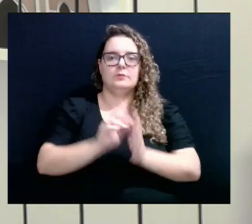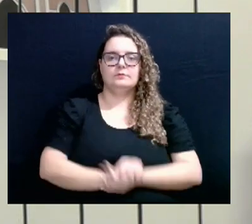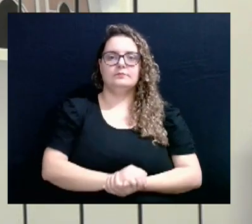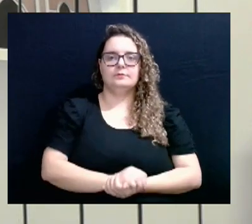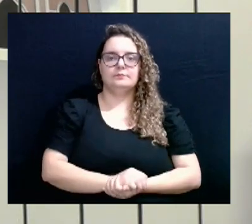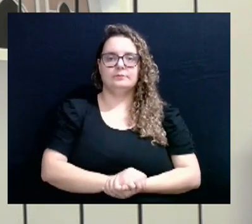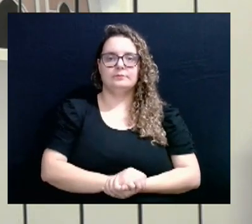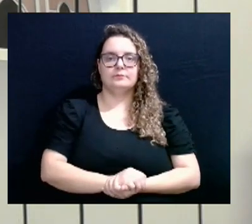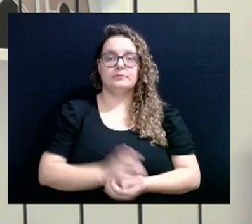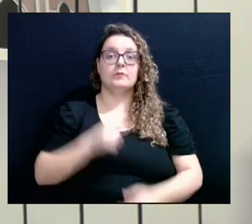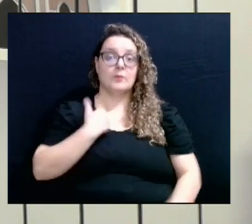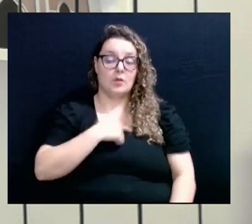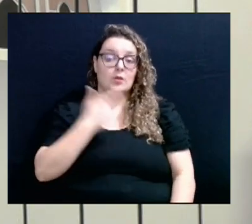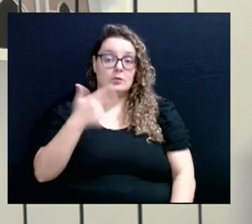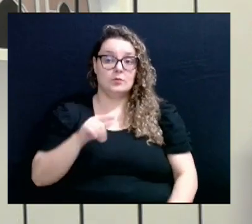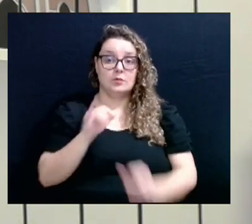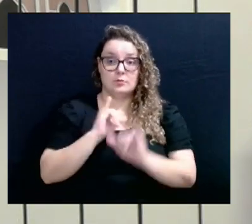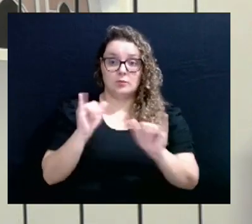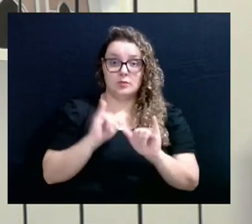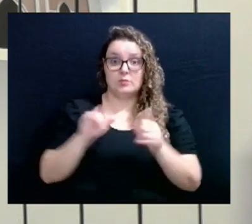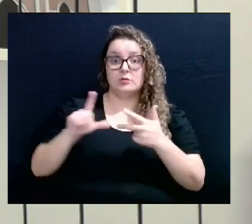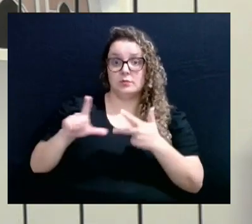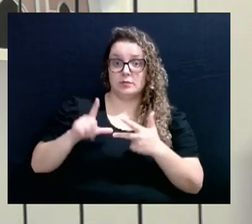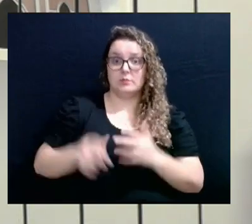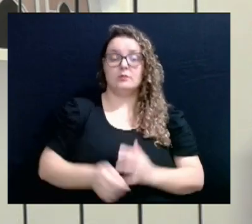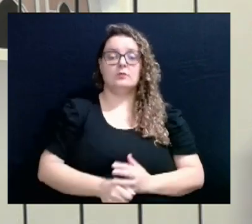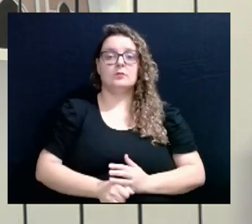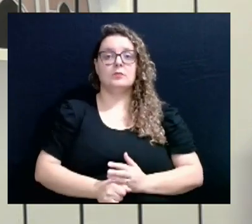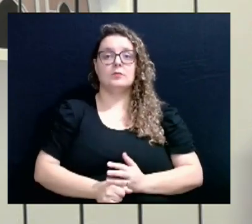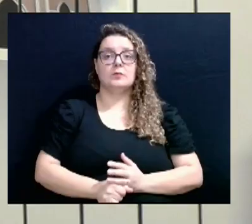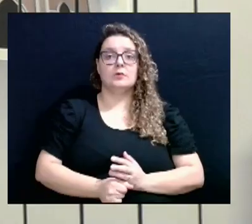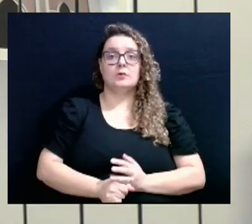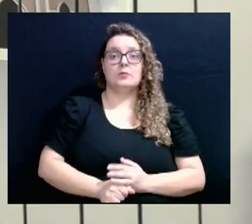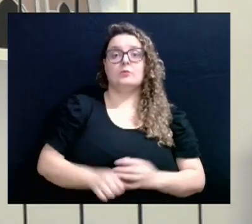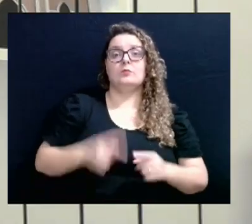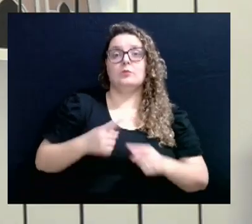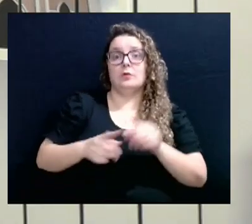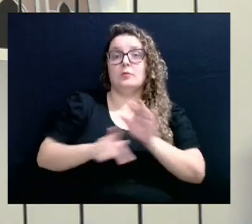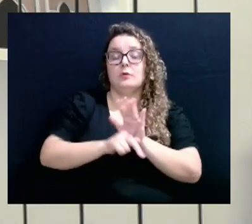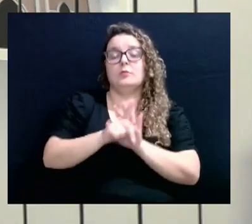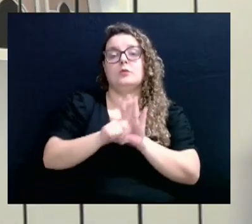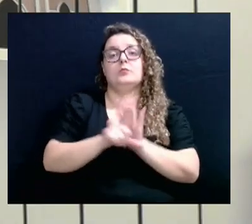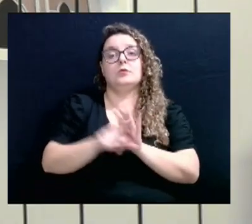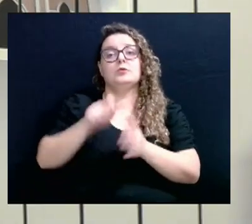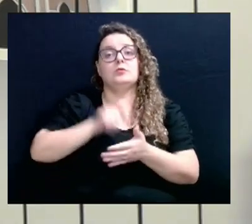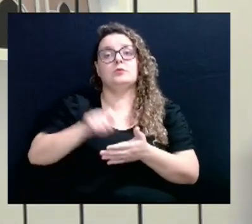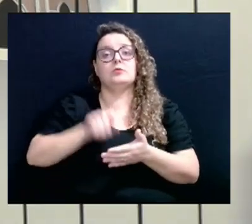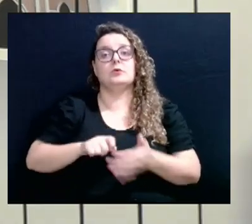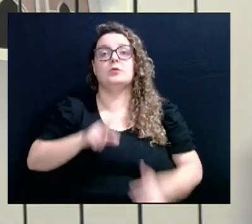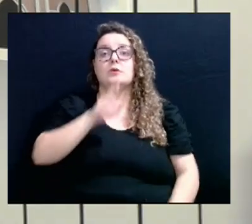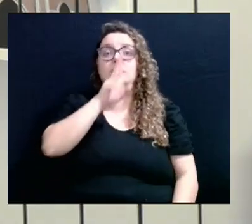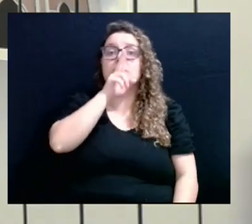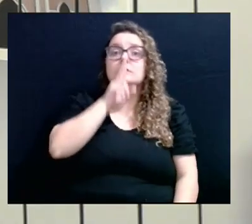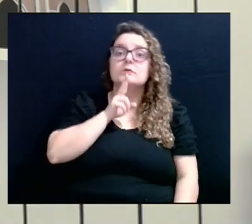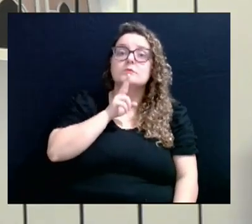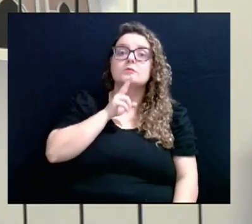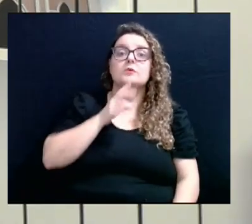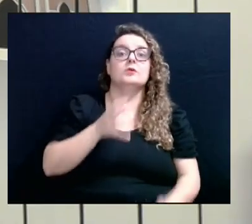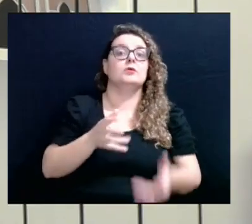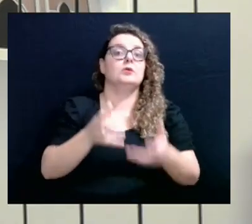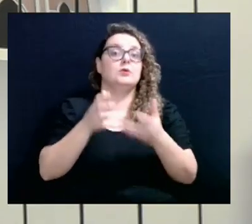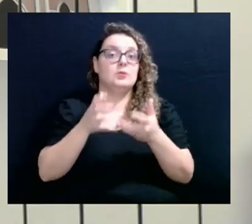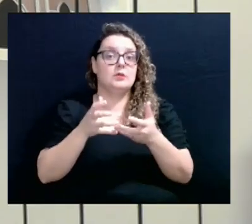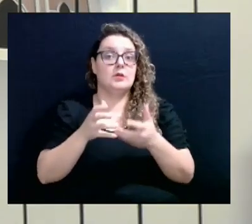segue aqui com as notícias do Legislativo, porque projeto de lei de autoria do vereador Nelson Osseri quer a concessão